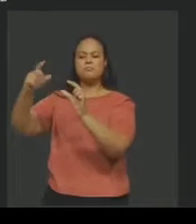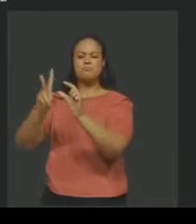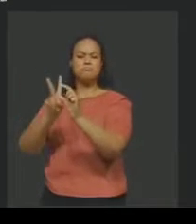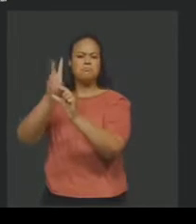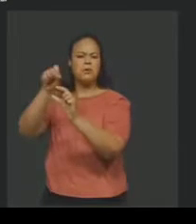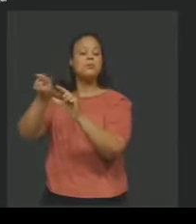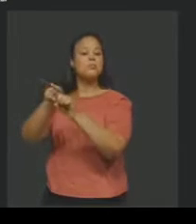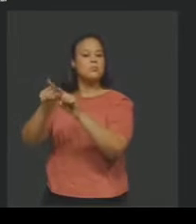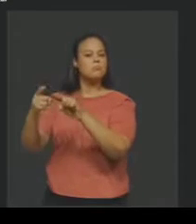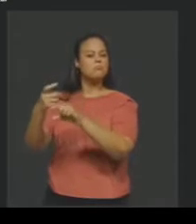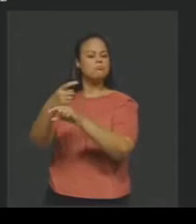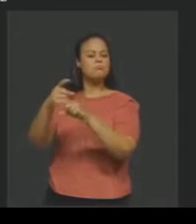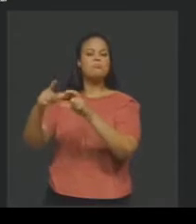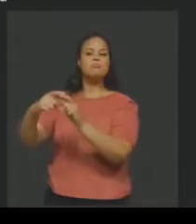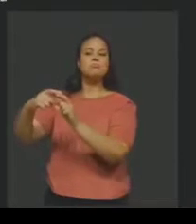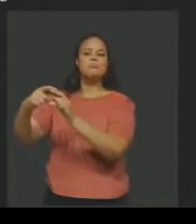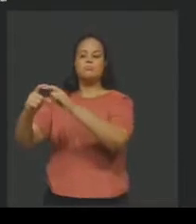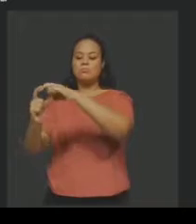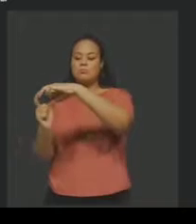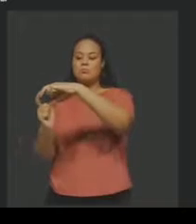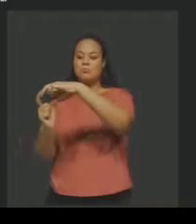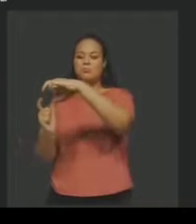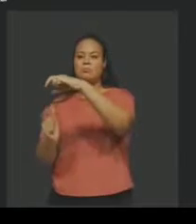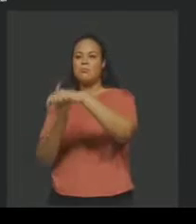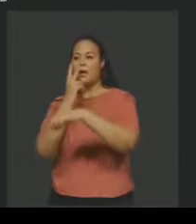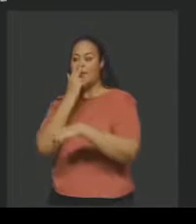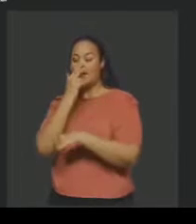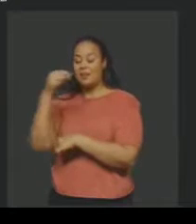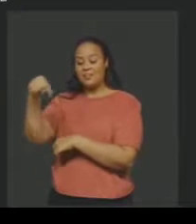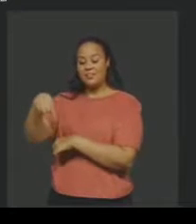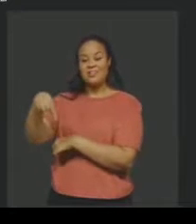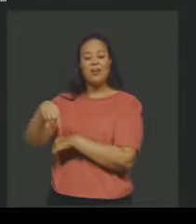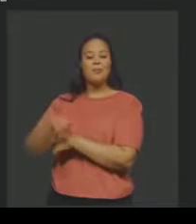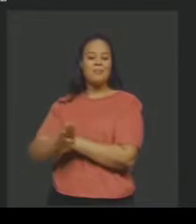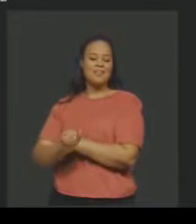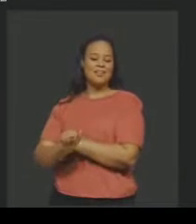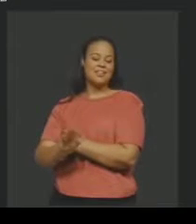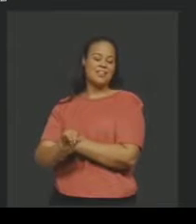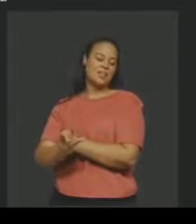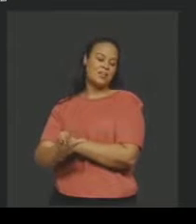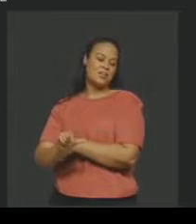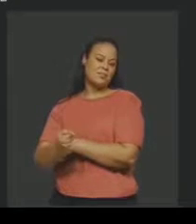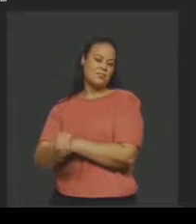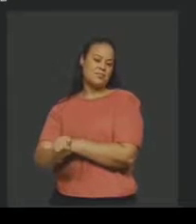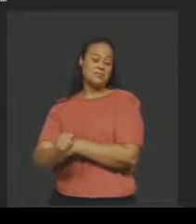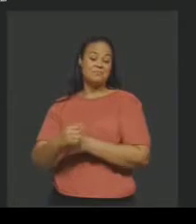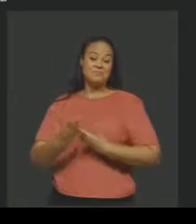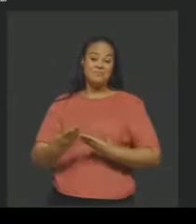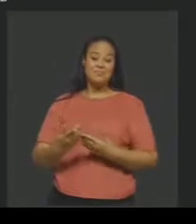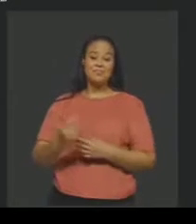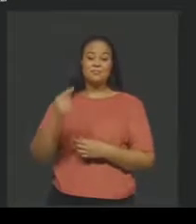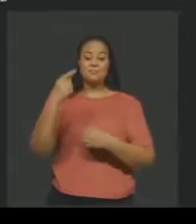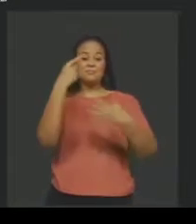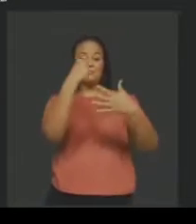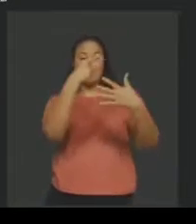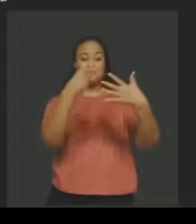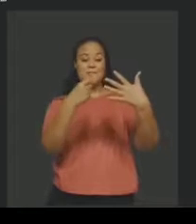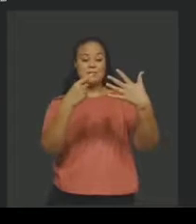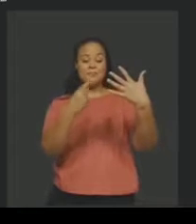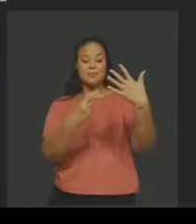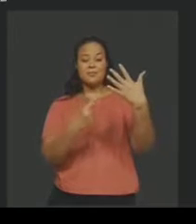que aqui no caso tem um formato semelhante ao dos bacilos. Então são algumas formas aí que as bactérias